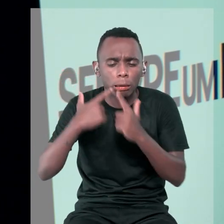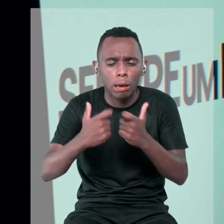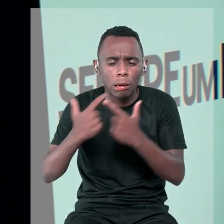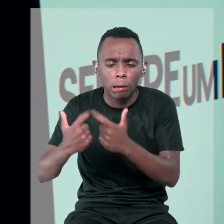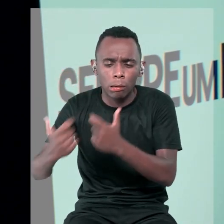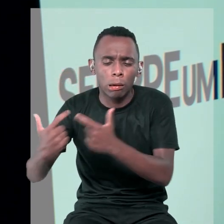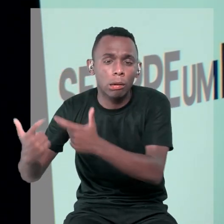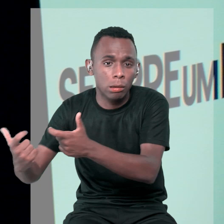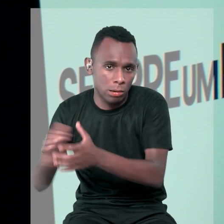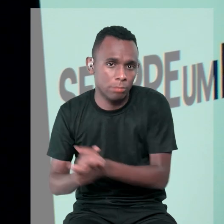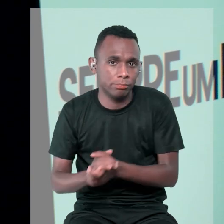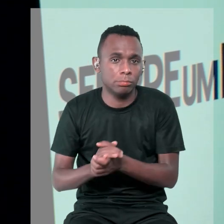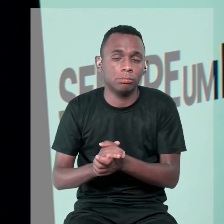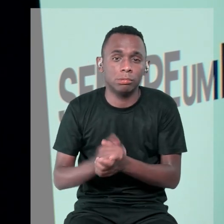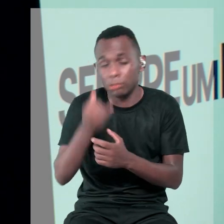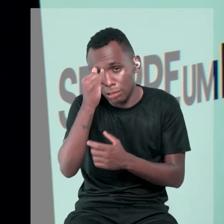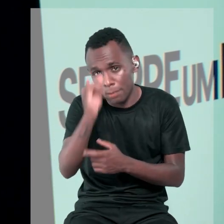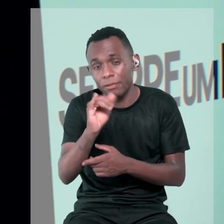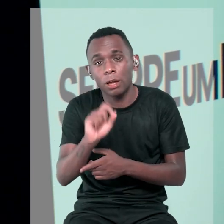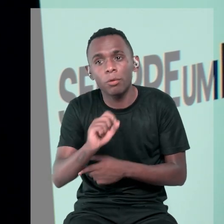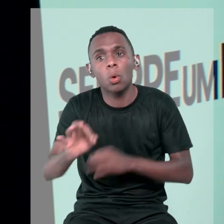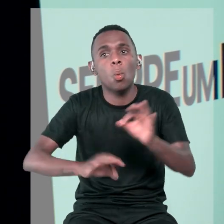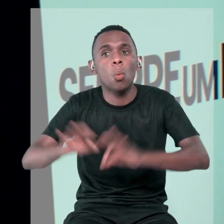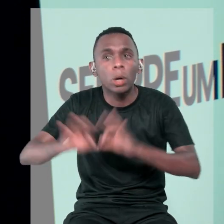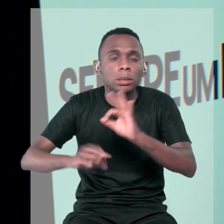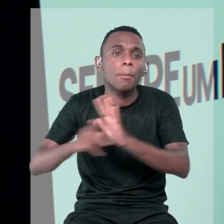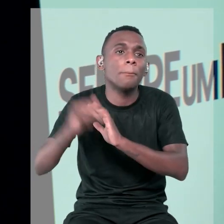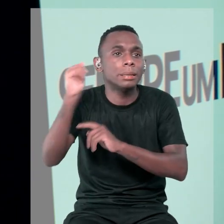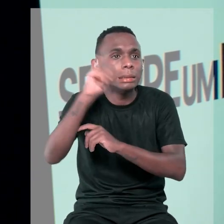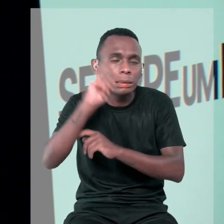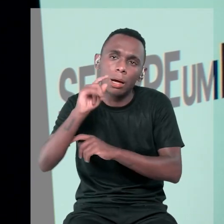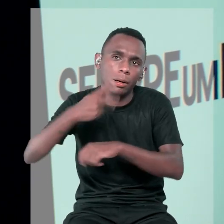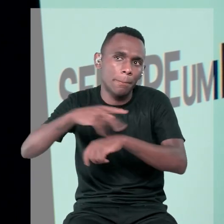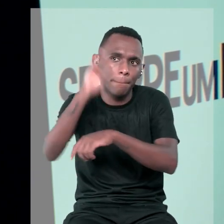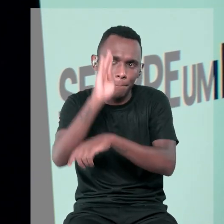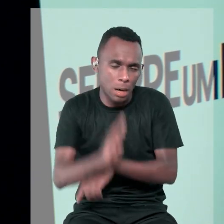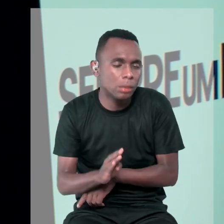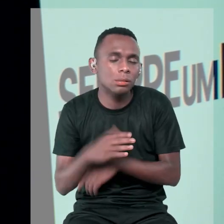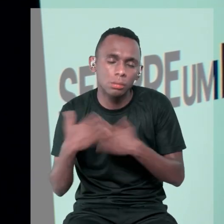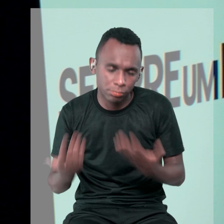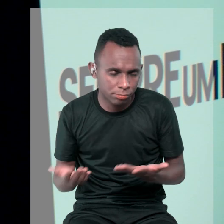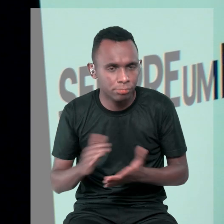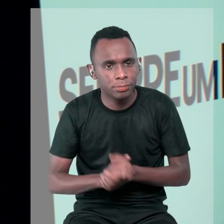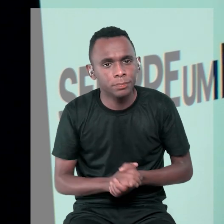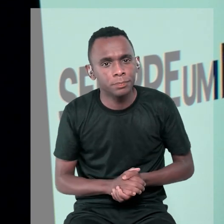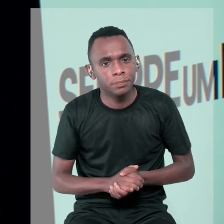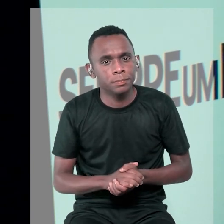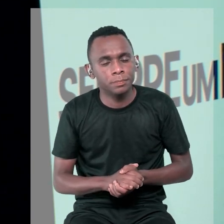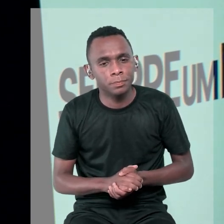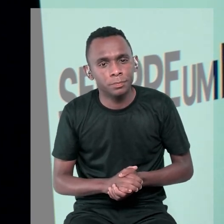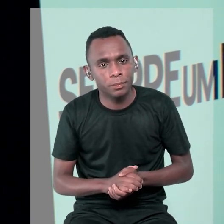impediam, né, uma organização da Itália como um país, como uma nação, melhor dizendo nos termos da época, e